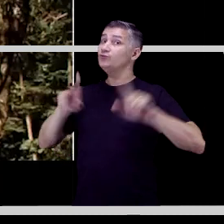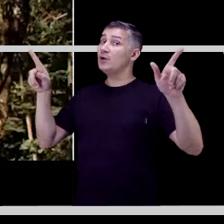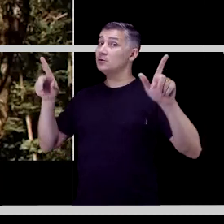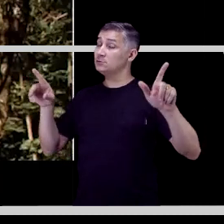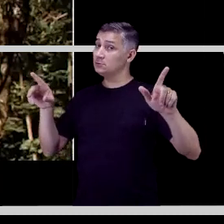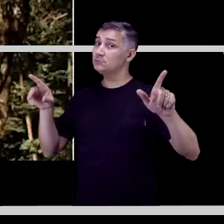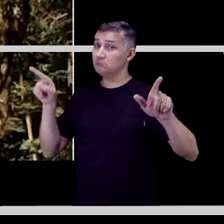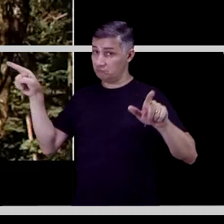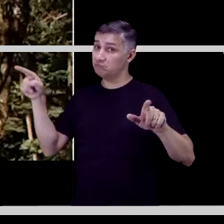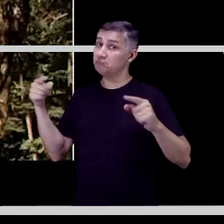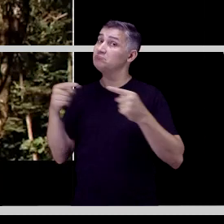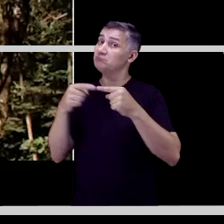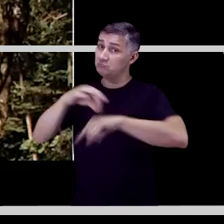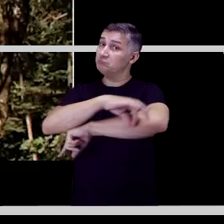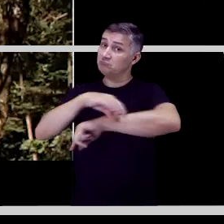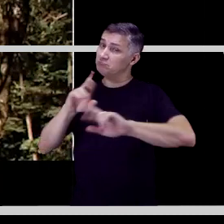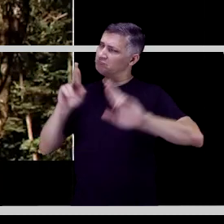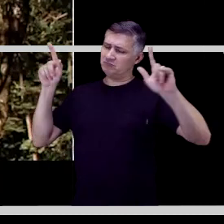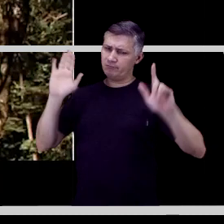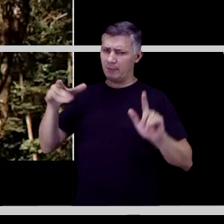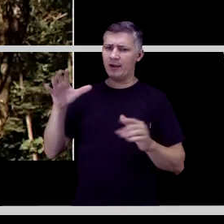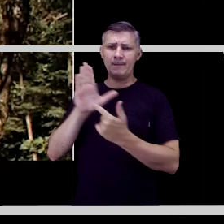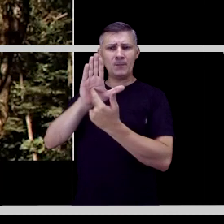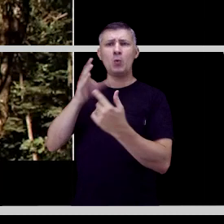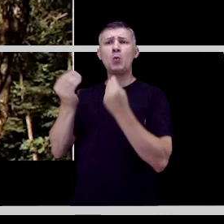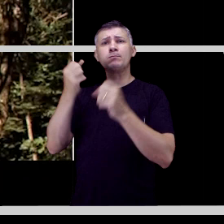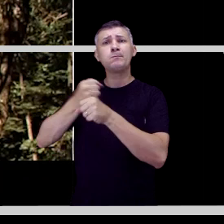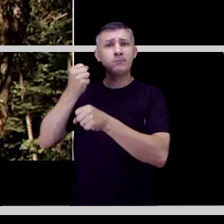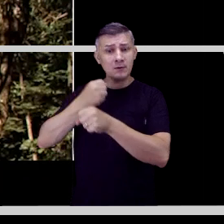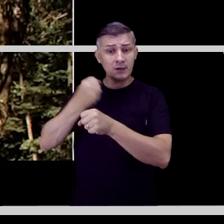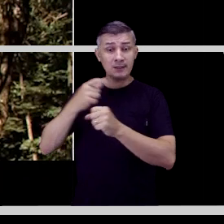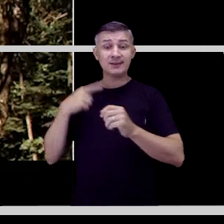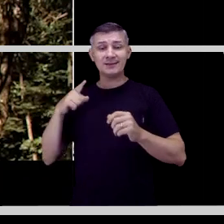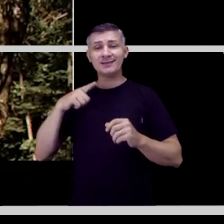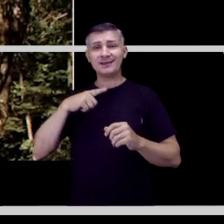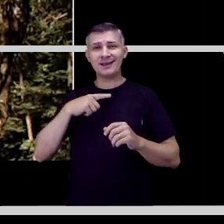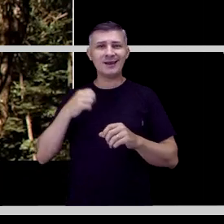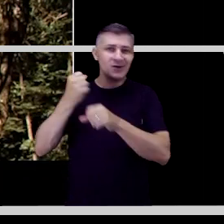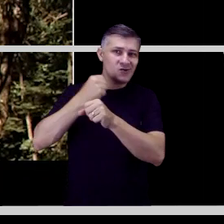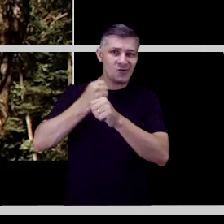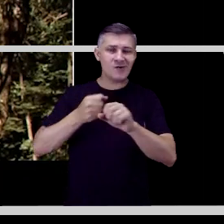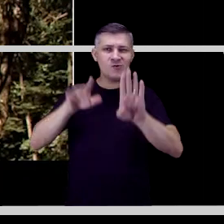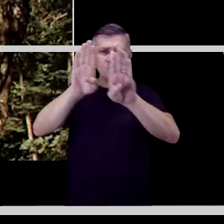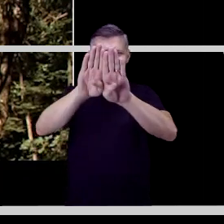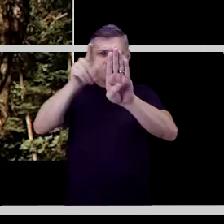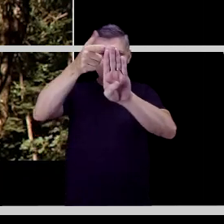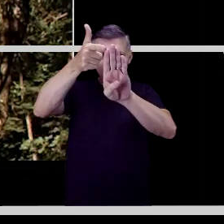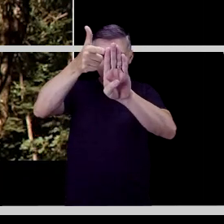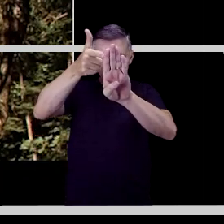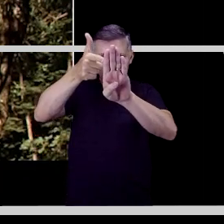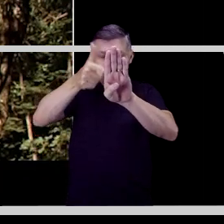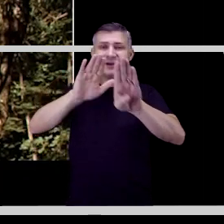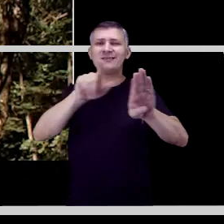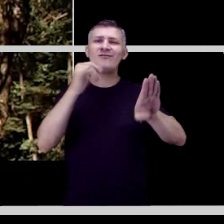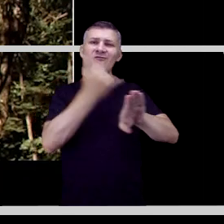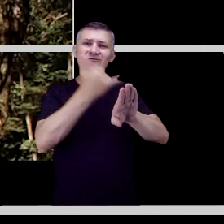foi desenvolvido junto com a equipe do museu, que é muito incomum na arquitetura, mas que também revela a